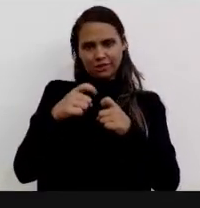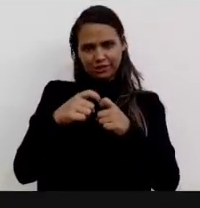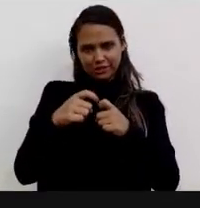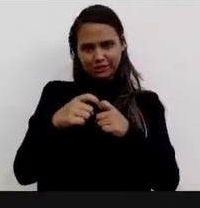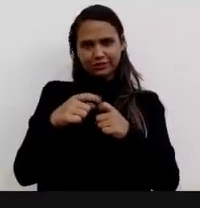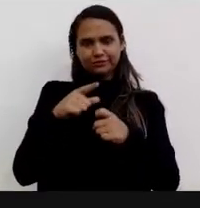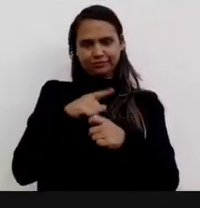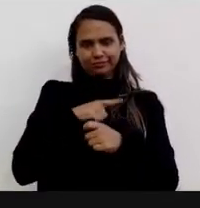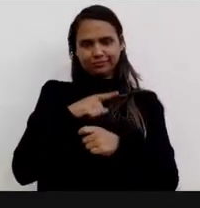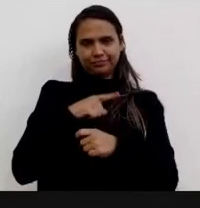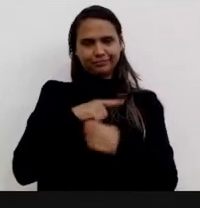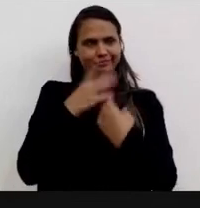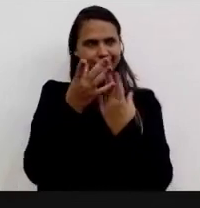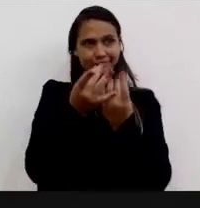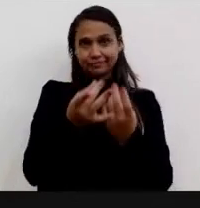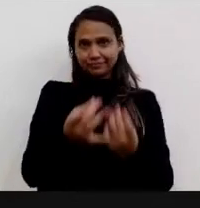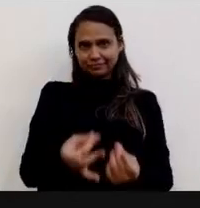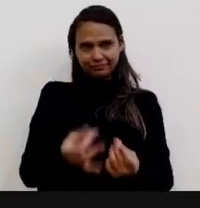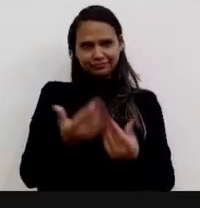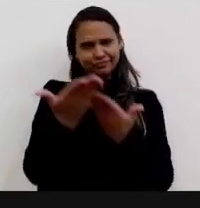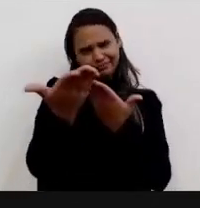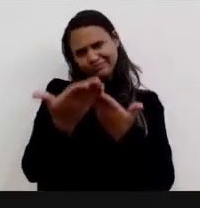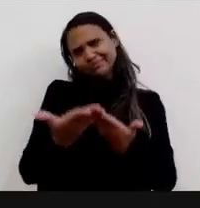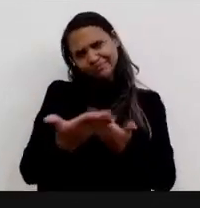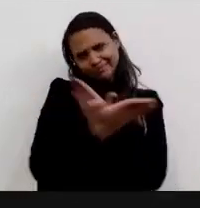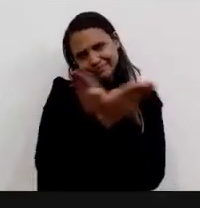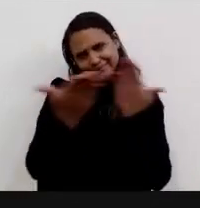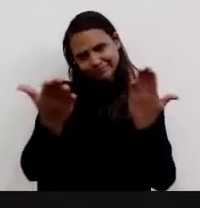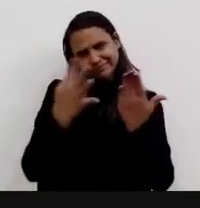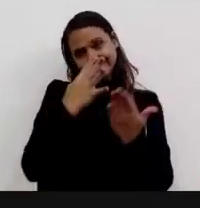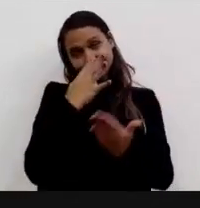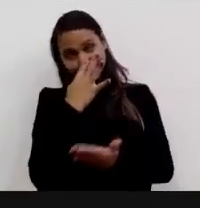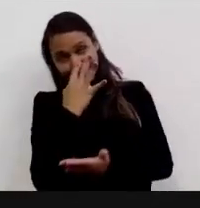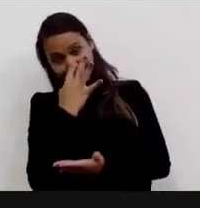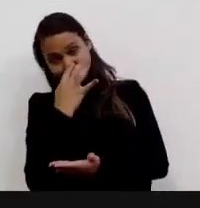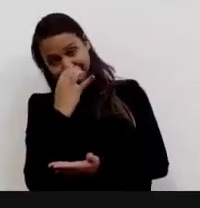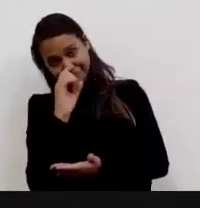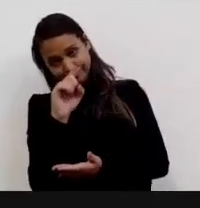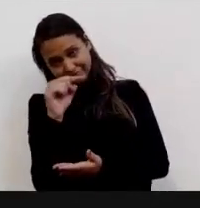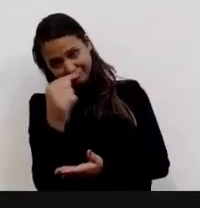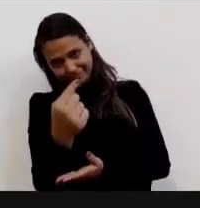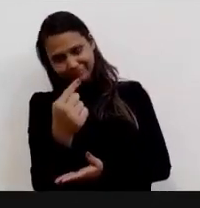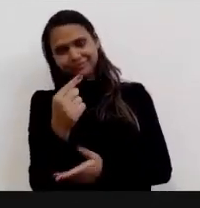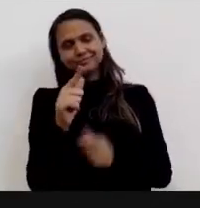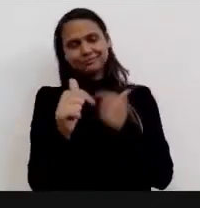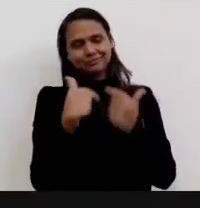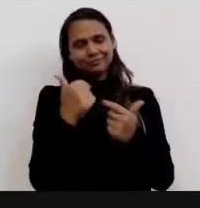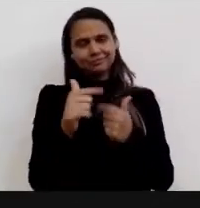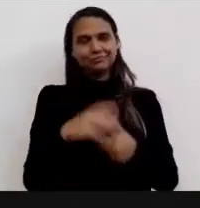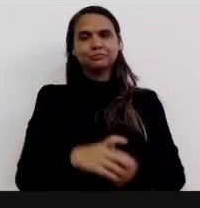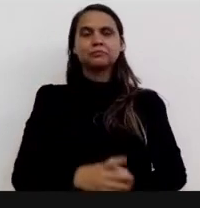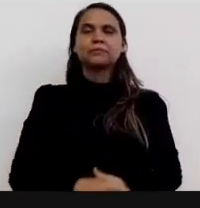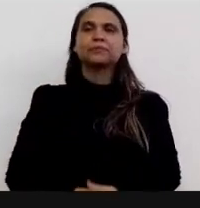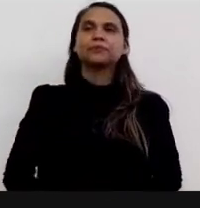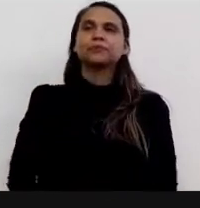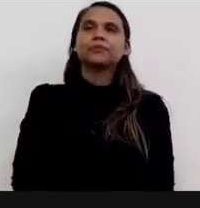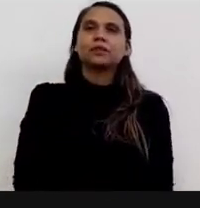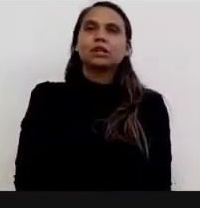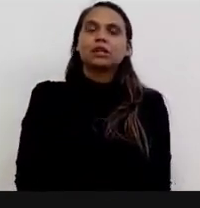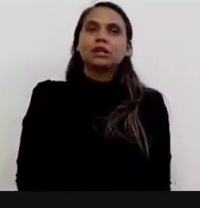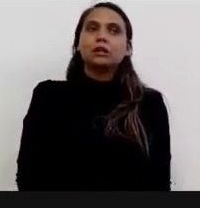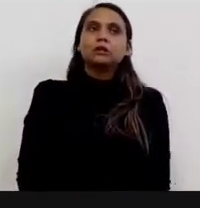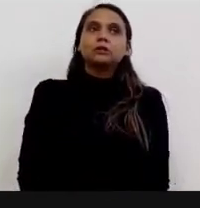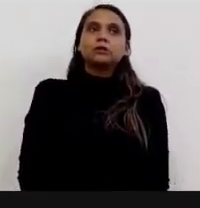bastante detalhe. Eu convido vocês a assistirem esse trabalho. Bom,